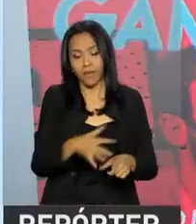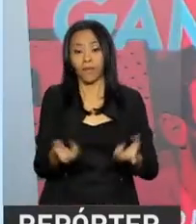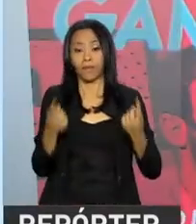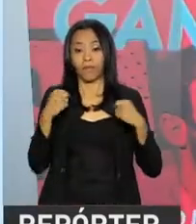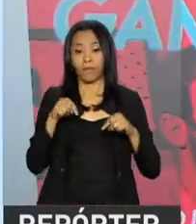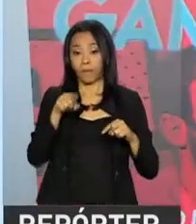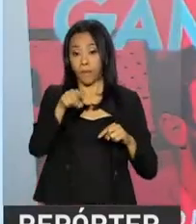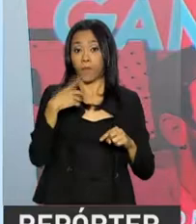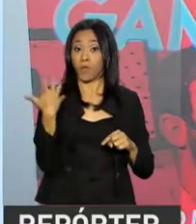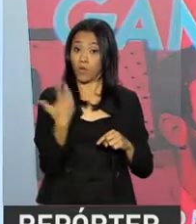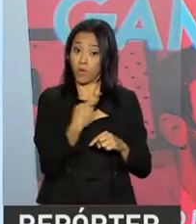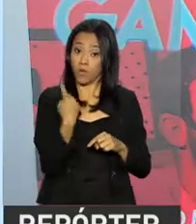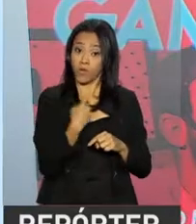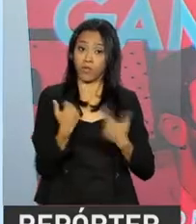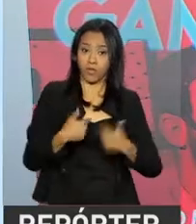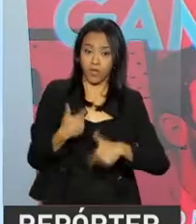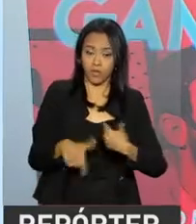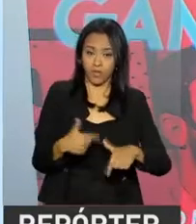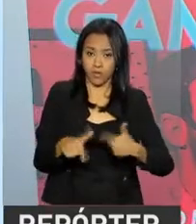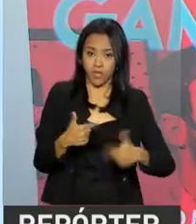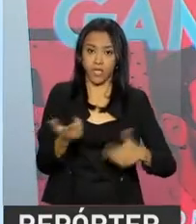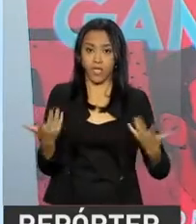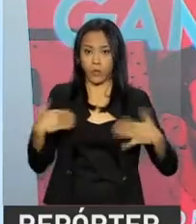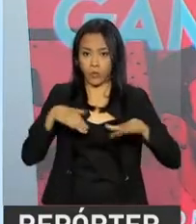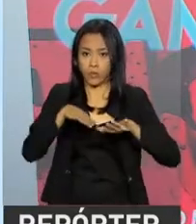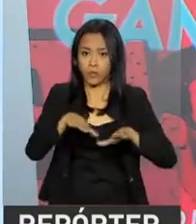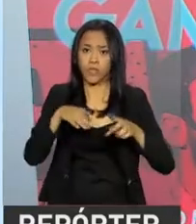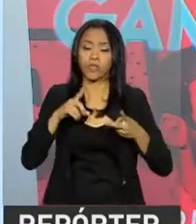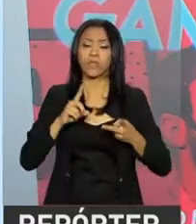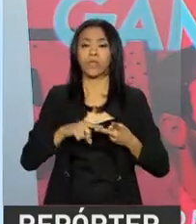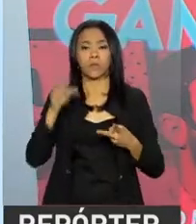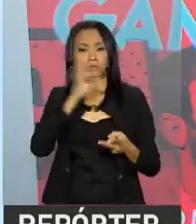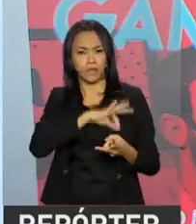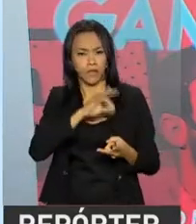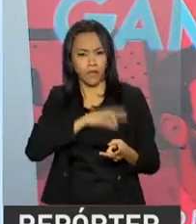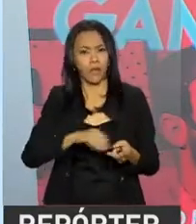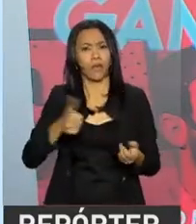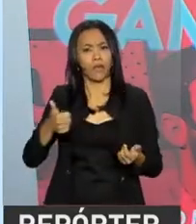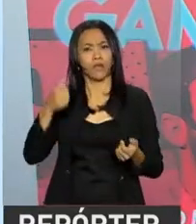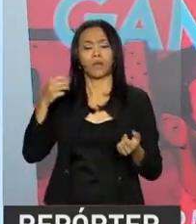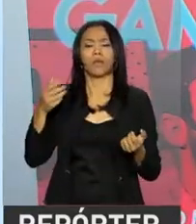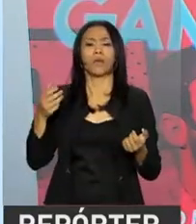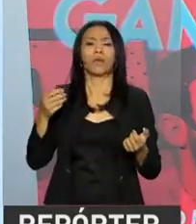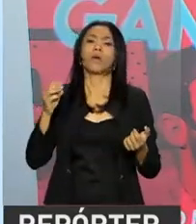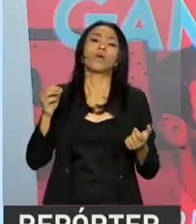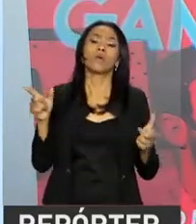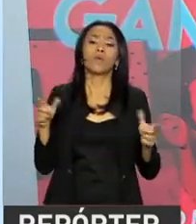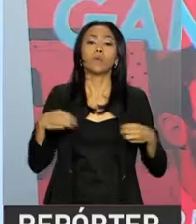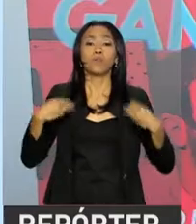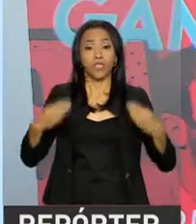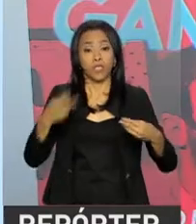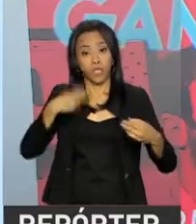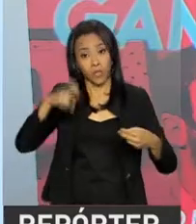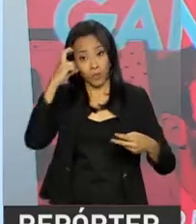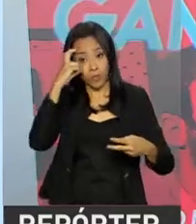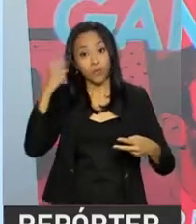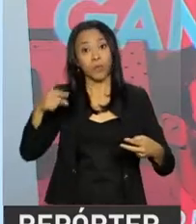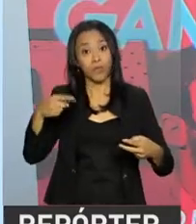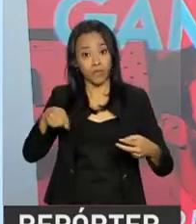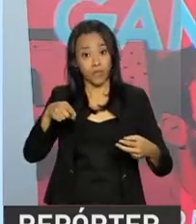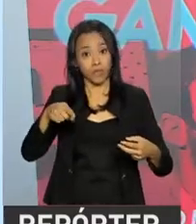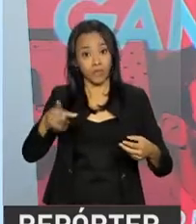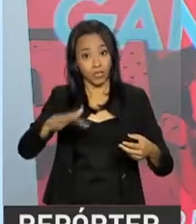trabalhando muito forte na inclusão na geração de renda é alguém que está com essa campanha é cultura gera futuro